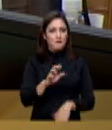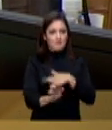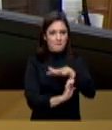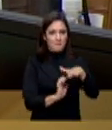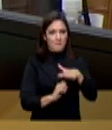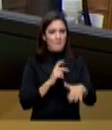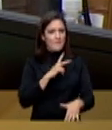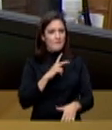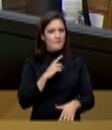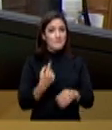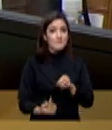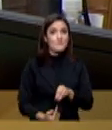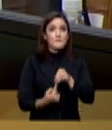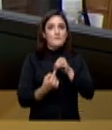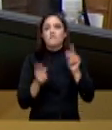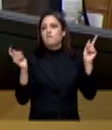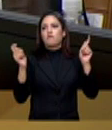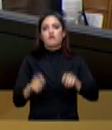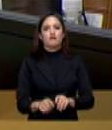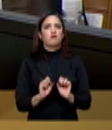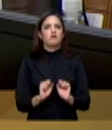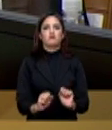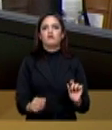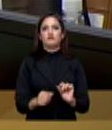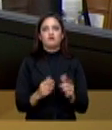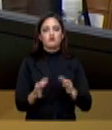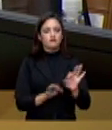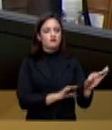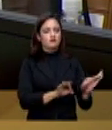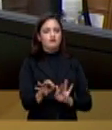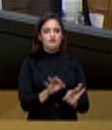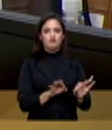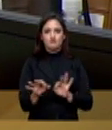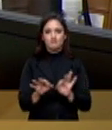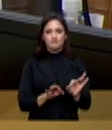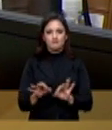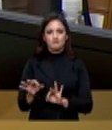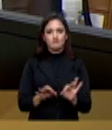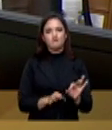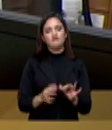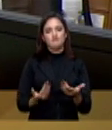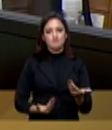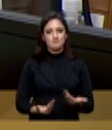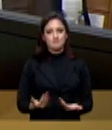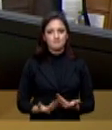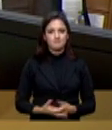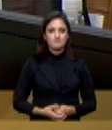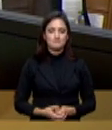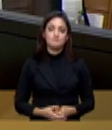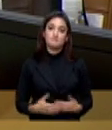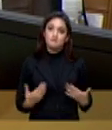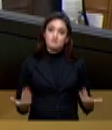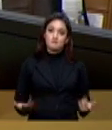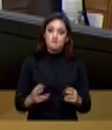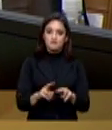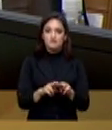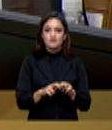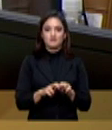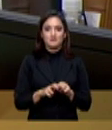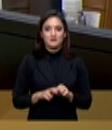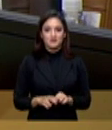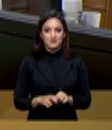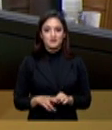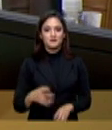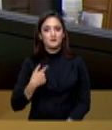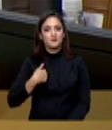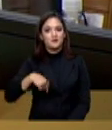única opção do desenho de planejamento execução desse serviço por isso